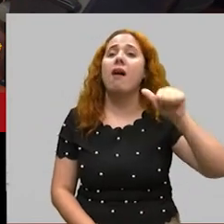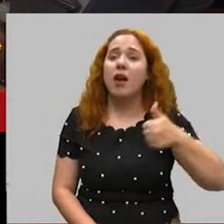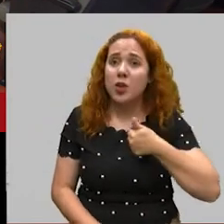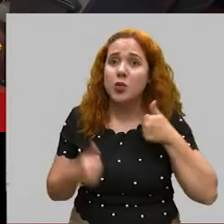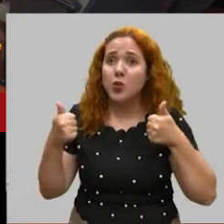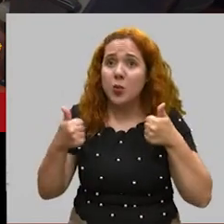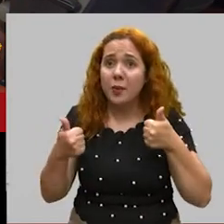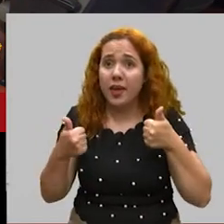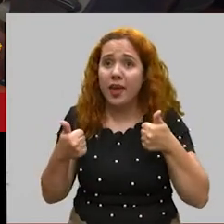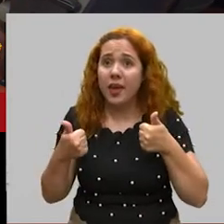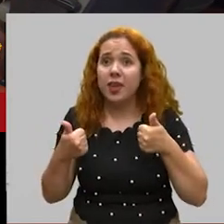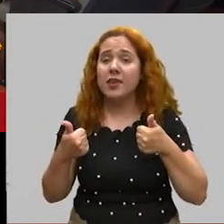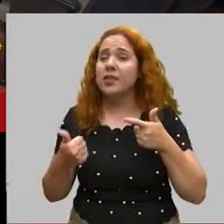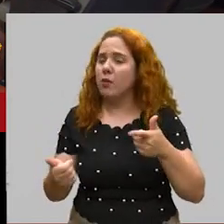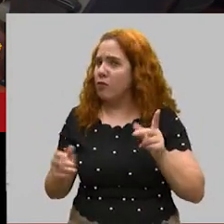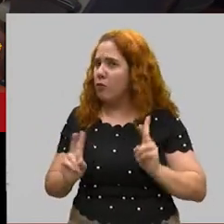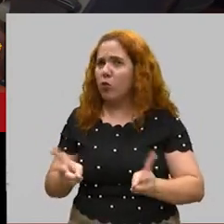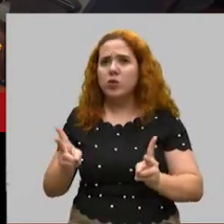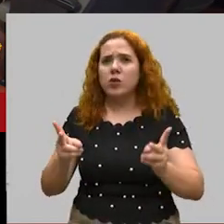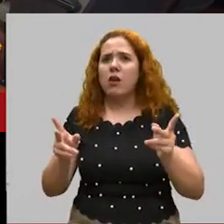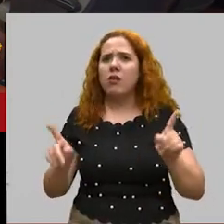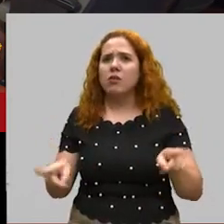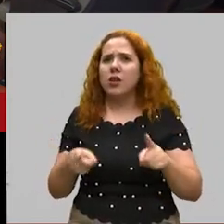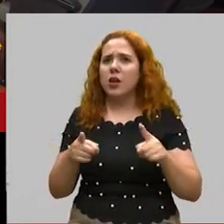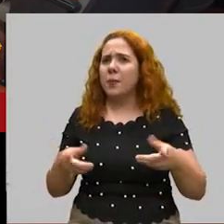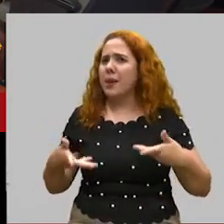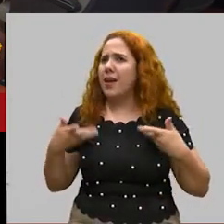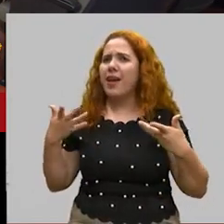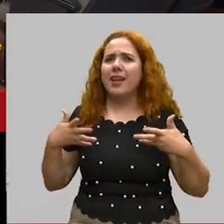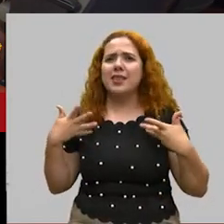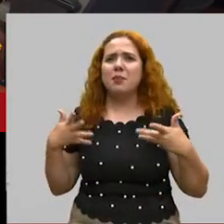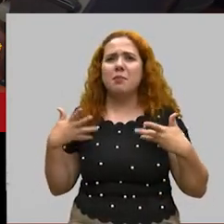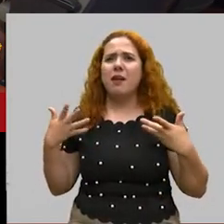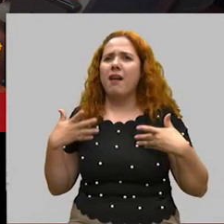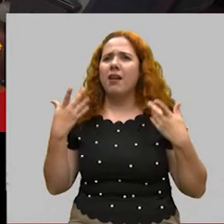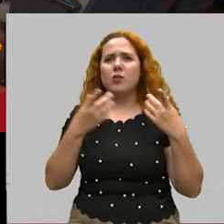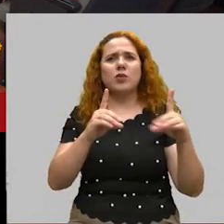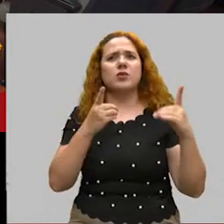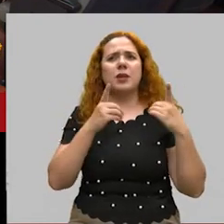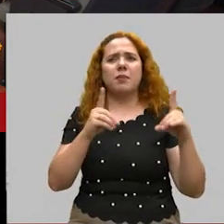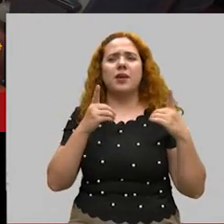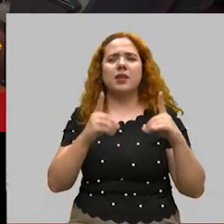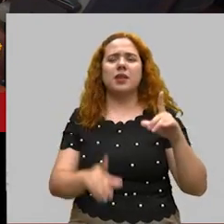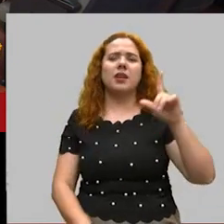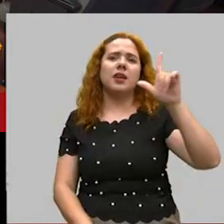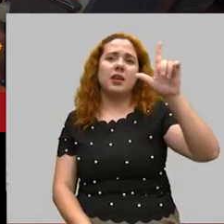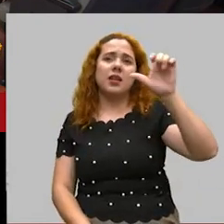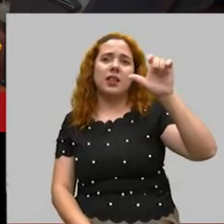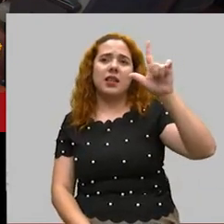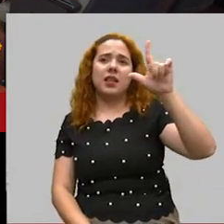olha vamos lá então para levantar o astral o nosso debate né Lelo